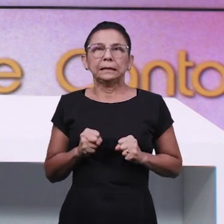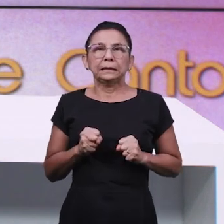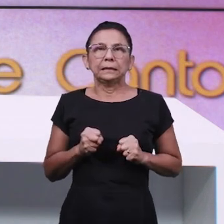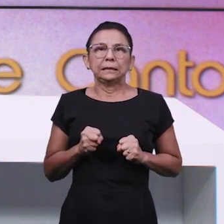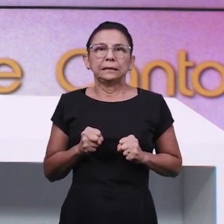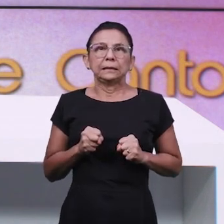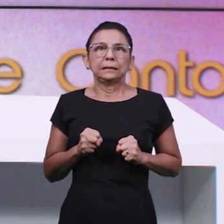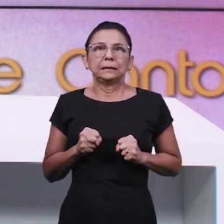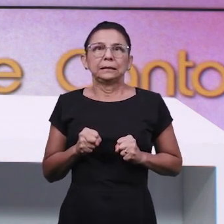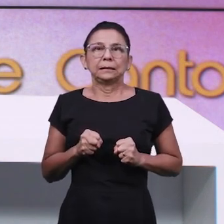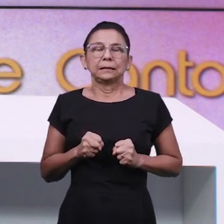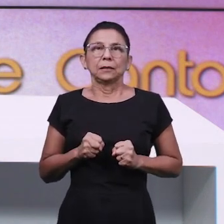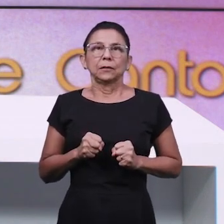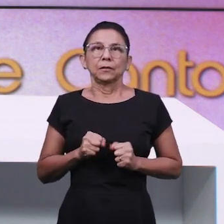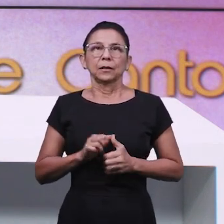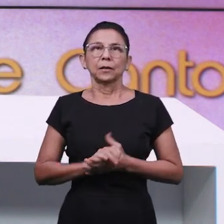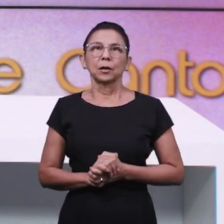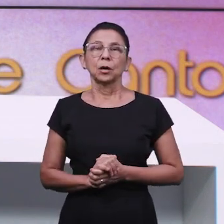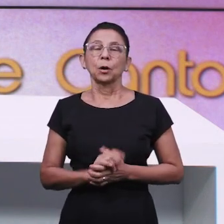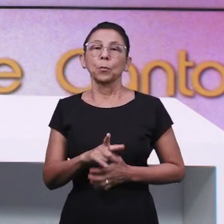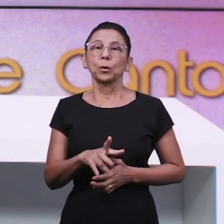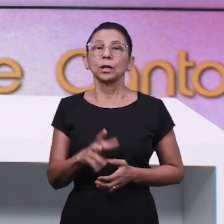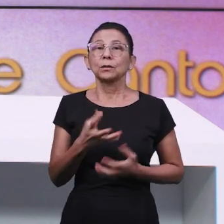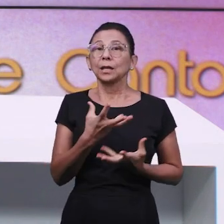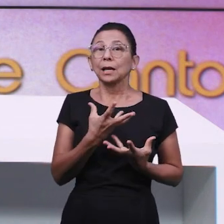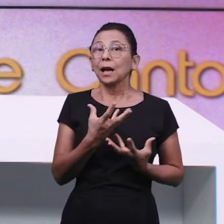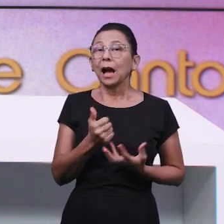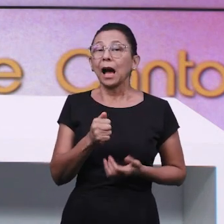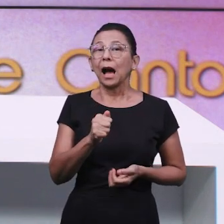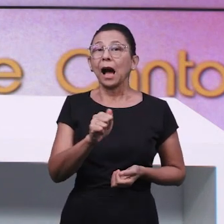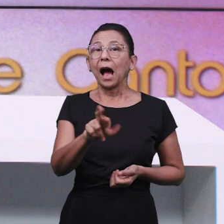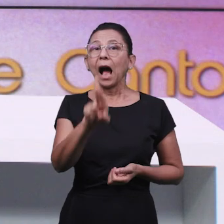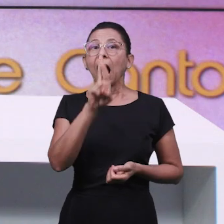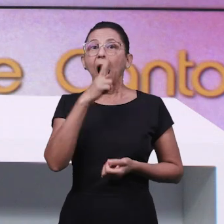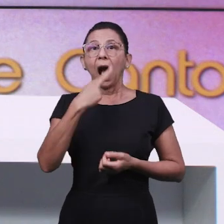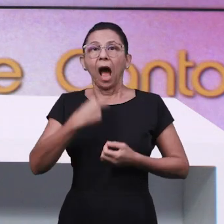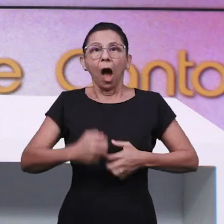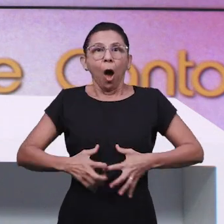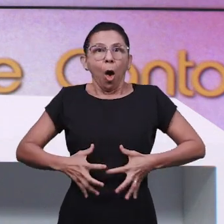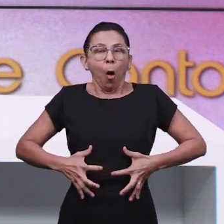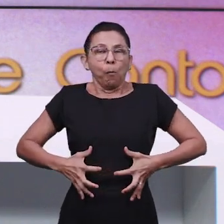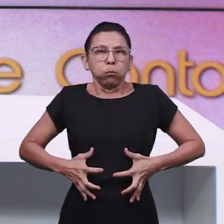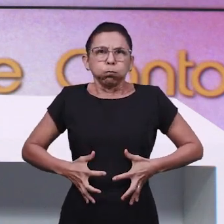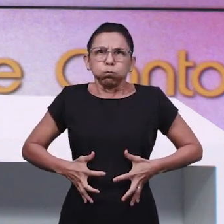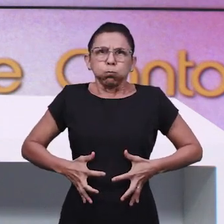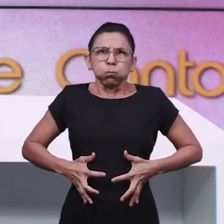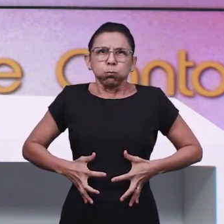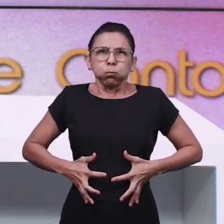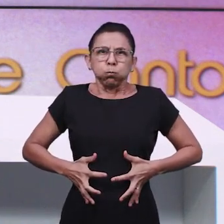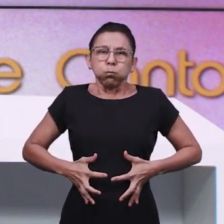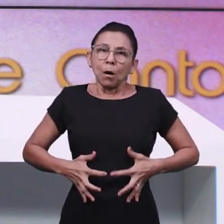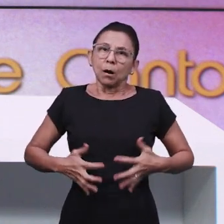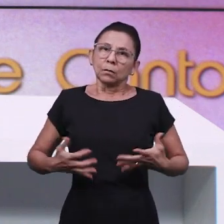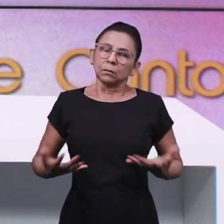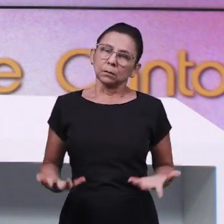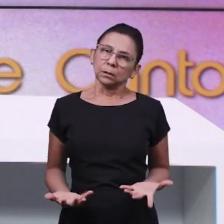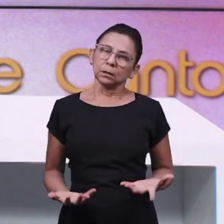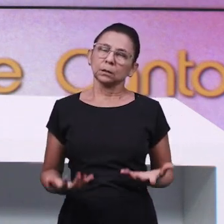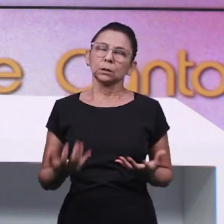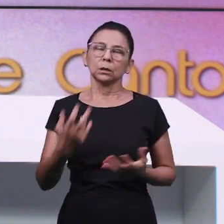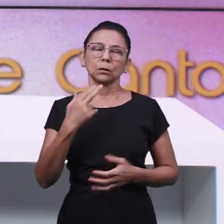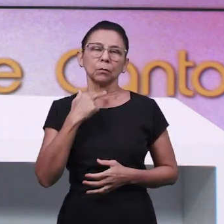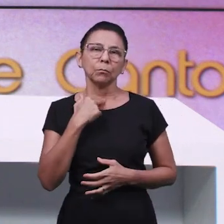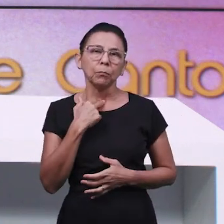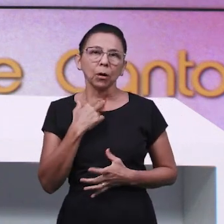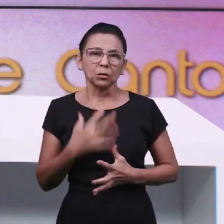eu tenho excesso de pressão de ar, eu tenho excesso de apoio, ou